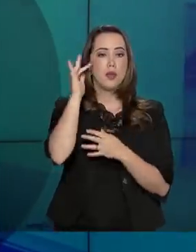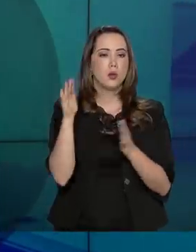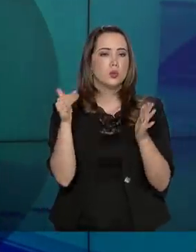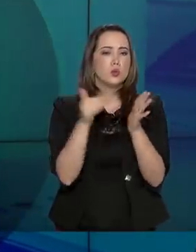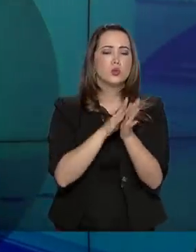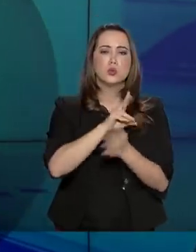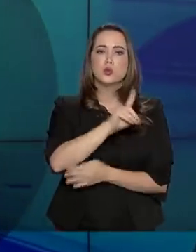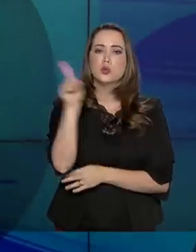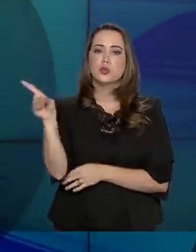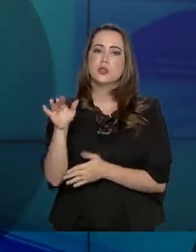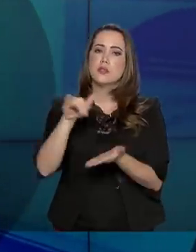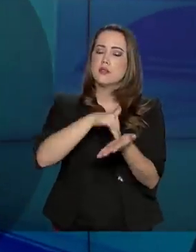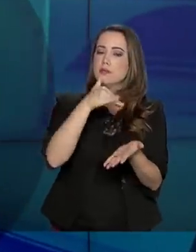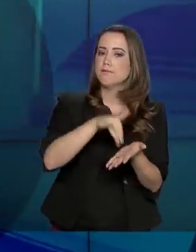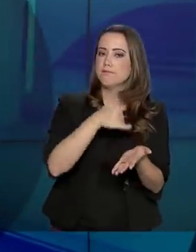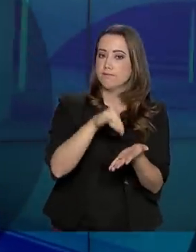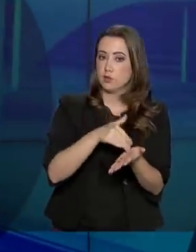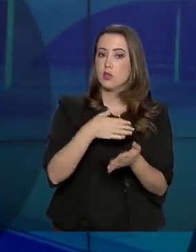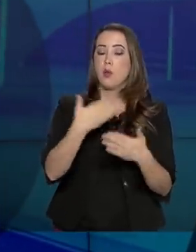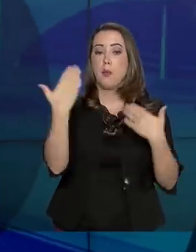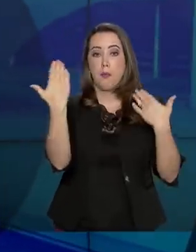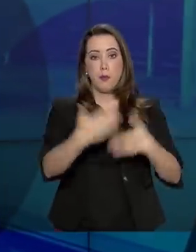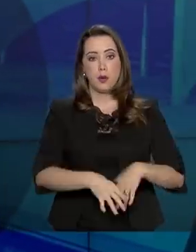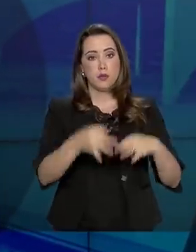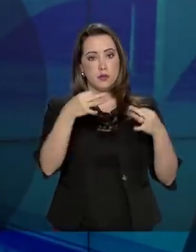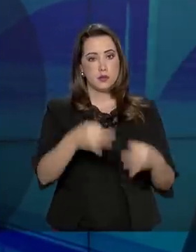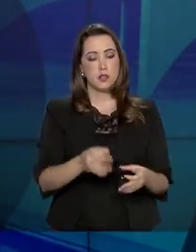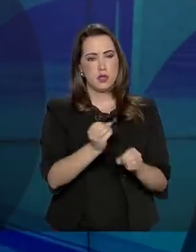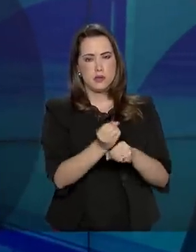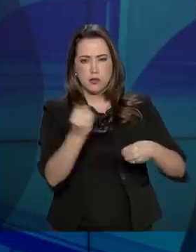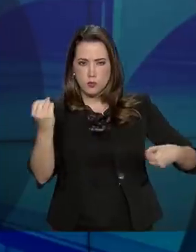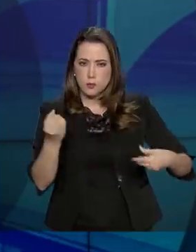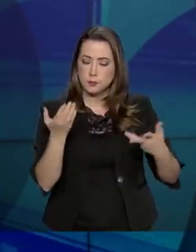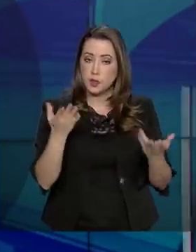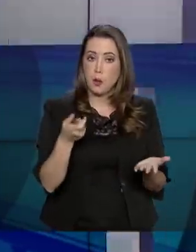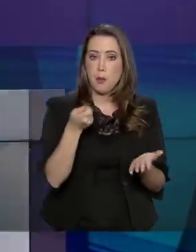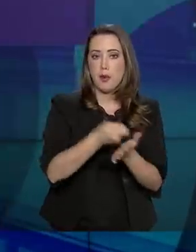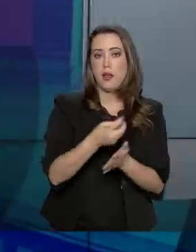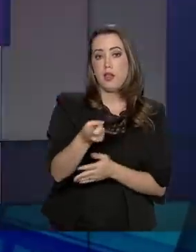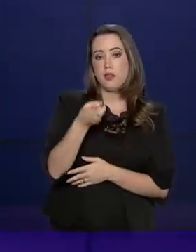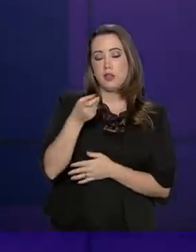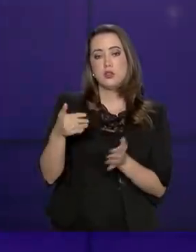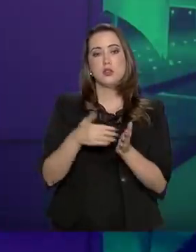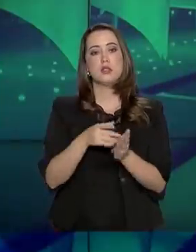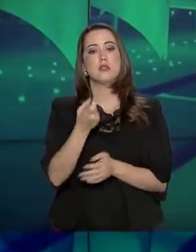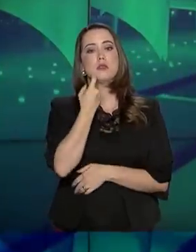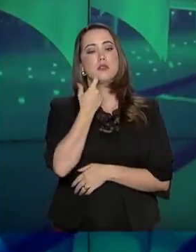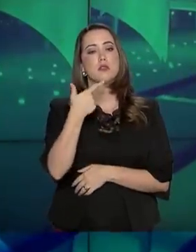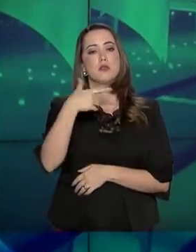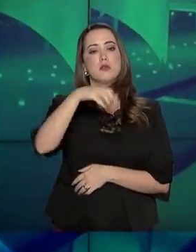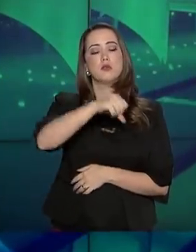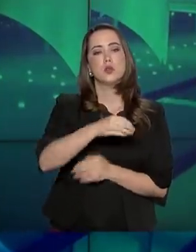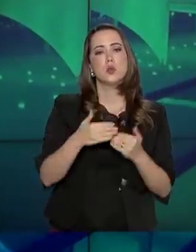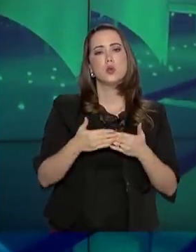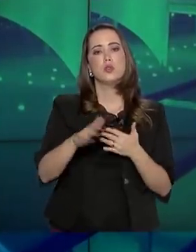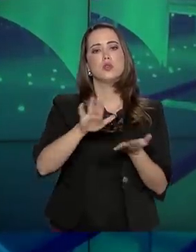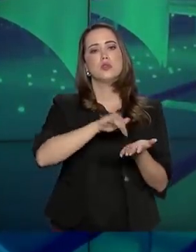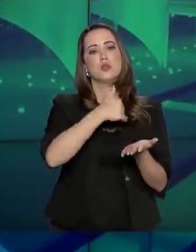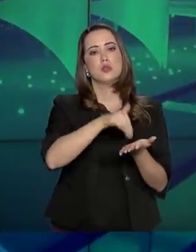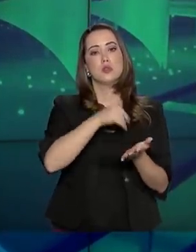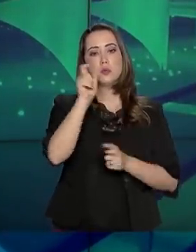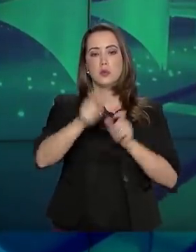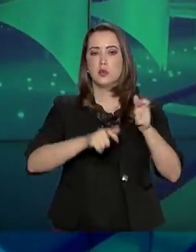CELPE-BRAS, o exame para obter o certificado. Já o pagamento da taxa pode ser feito até sexta-feira, dia 29. Durante a inscrição,